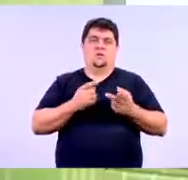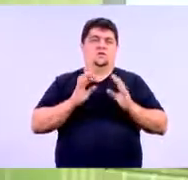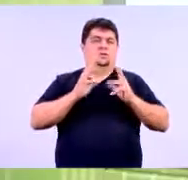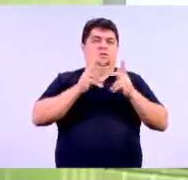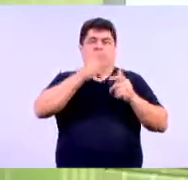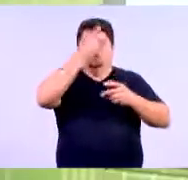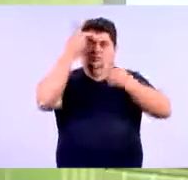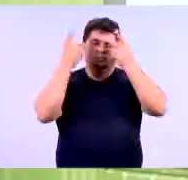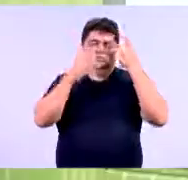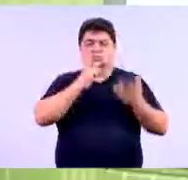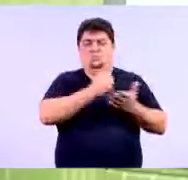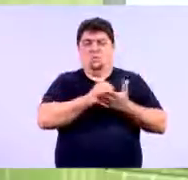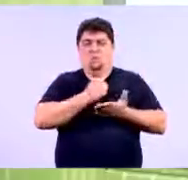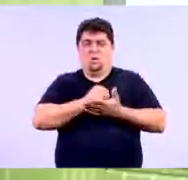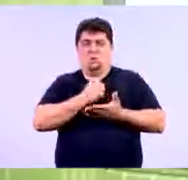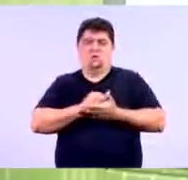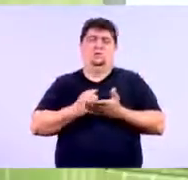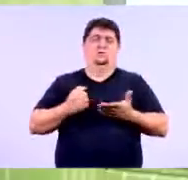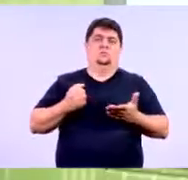os contribuintes, para que